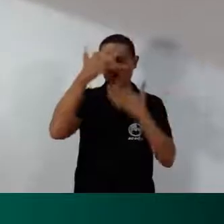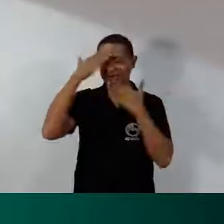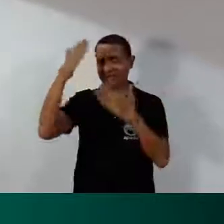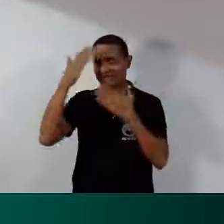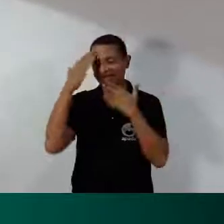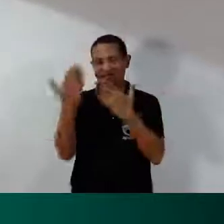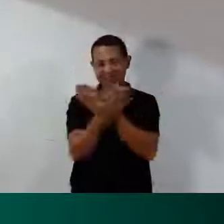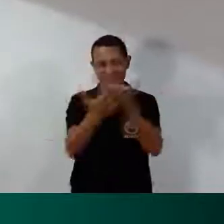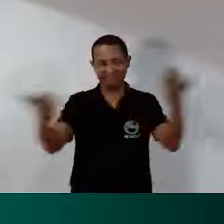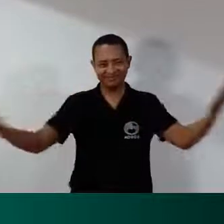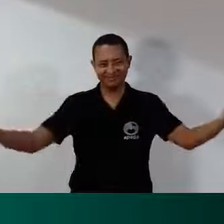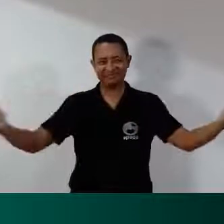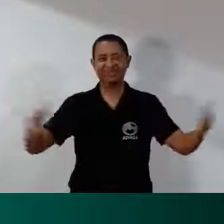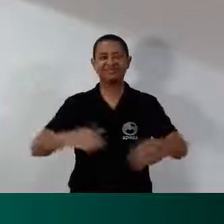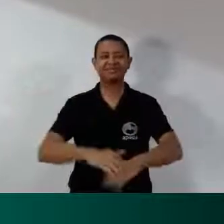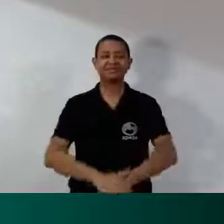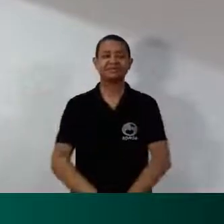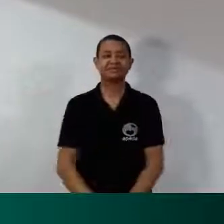oportunidade também